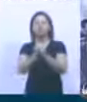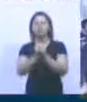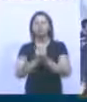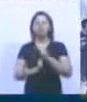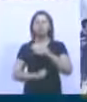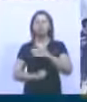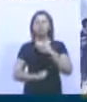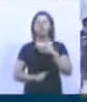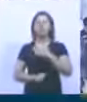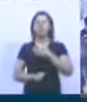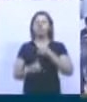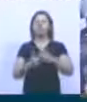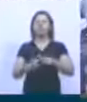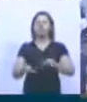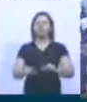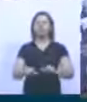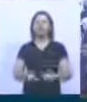estás, comigo